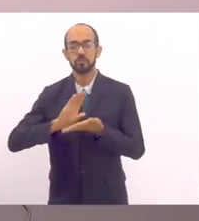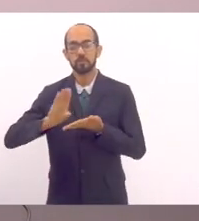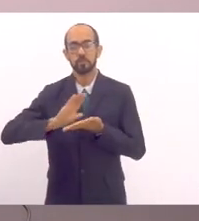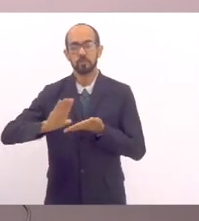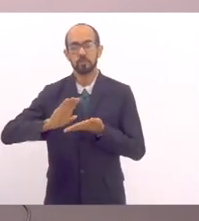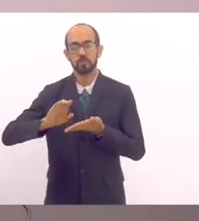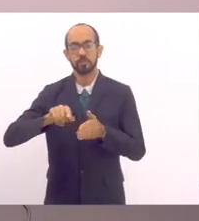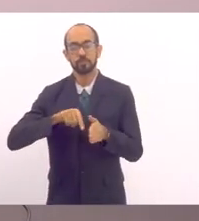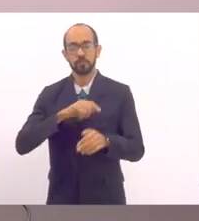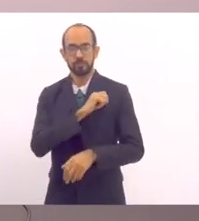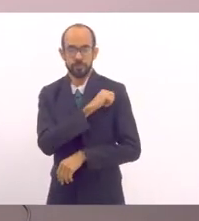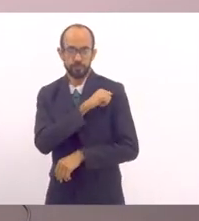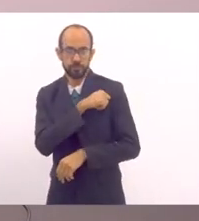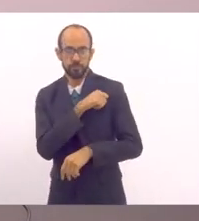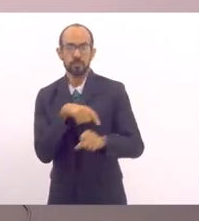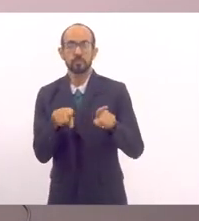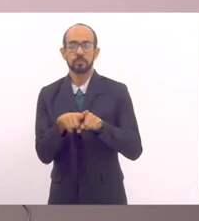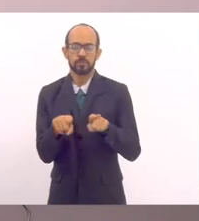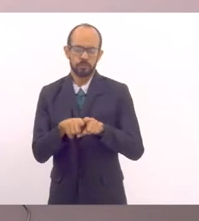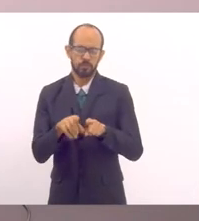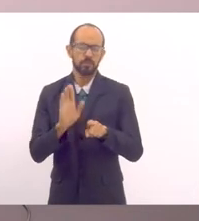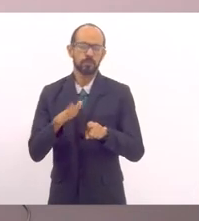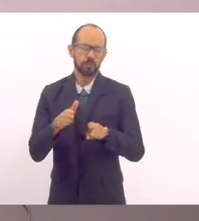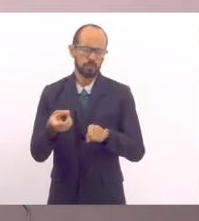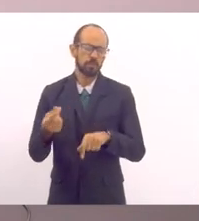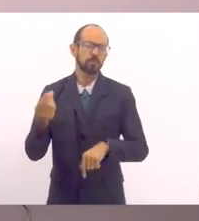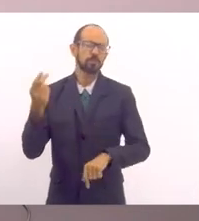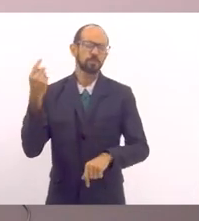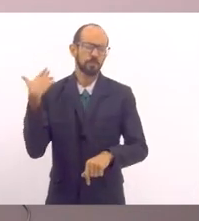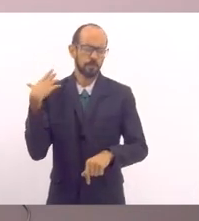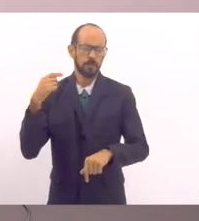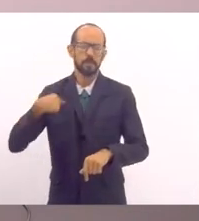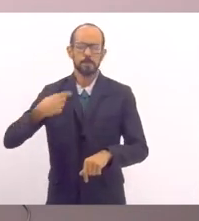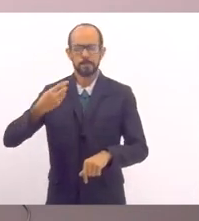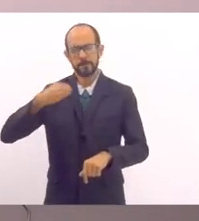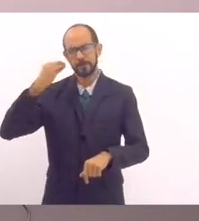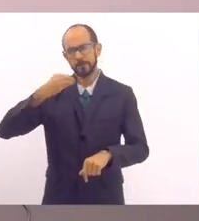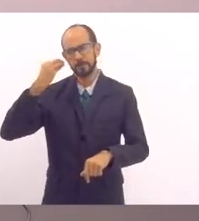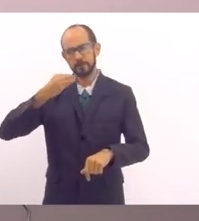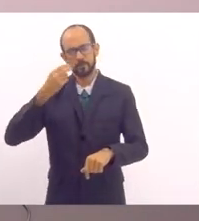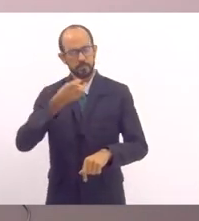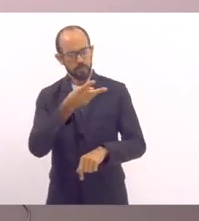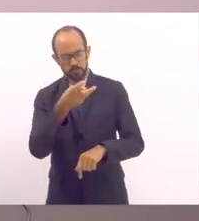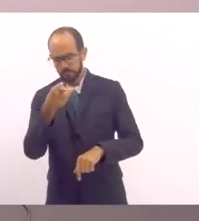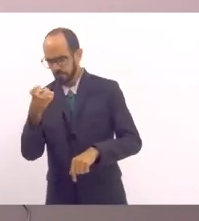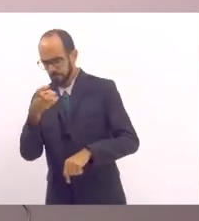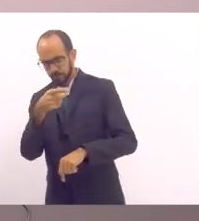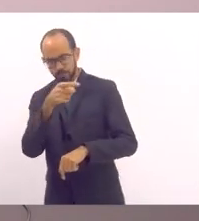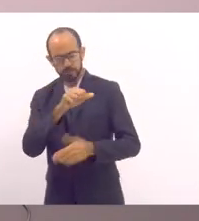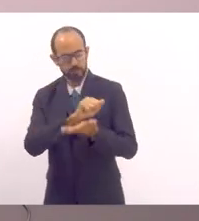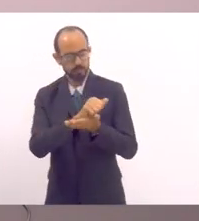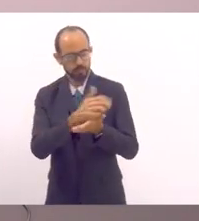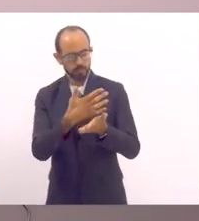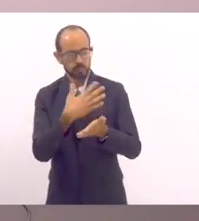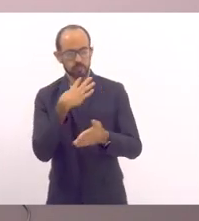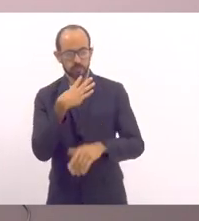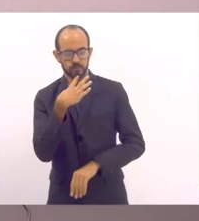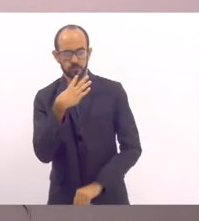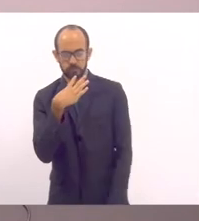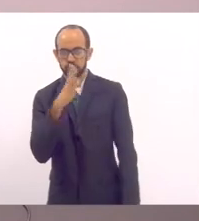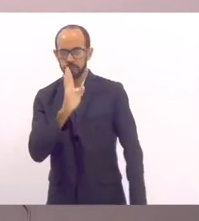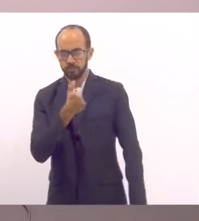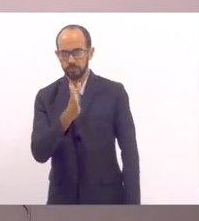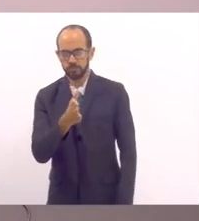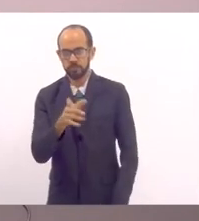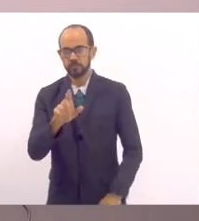Quer dizer, a gente está nessa luta também há bastante tempo, né, tem muitos rostos, né, familiares, conhecidos, e aqui todo mundo tem